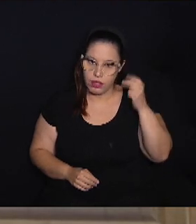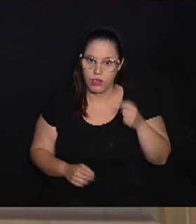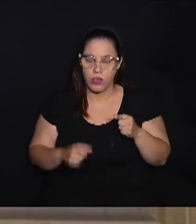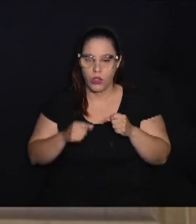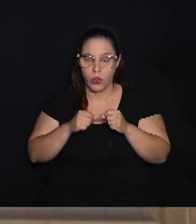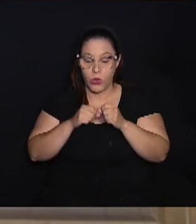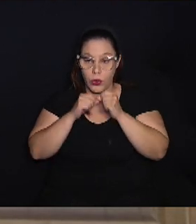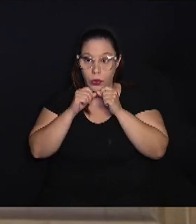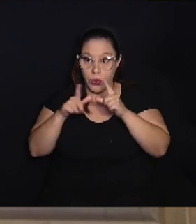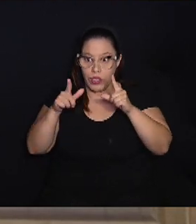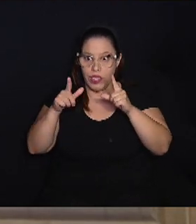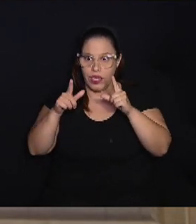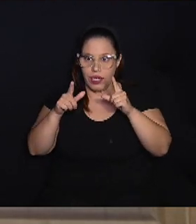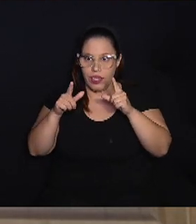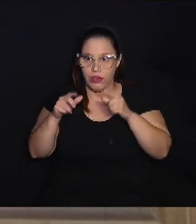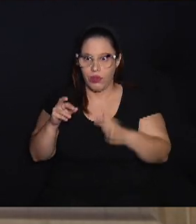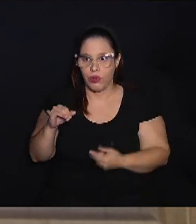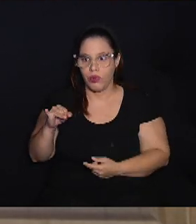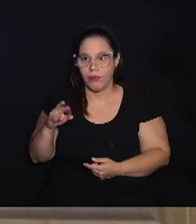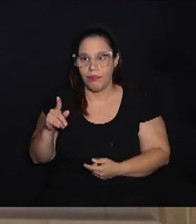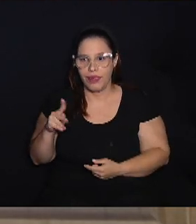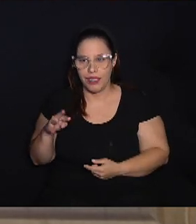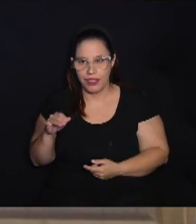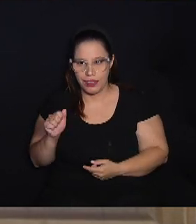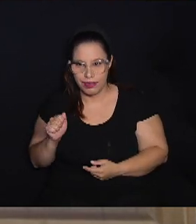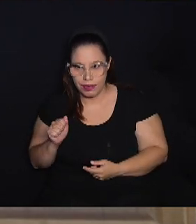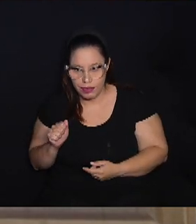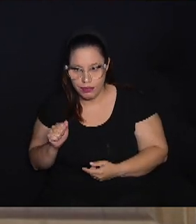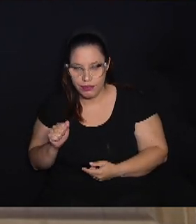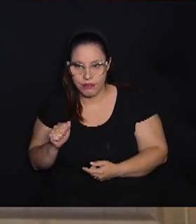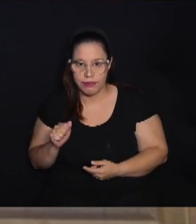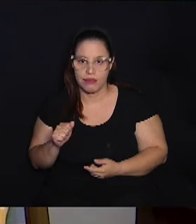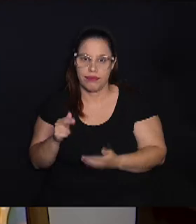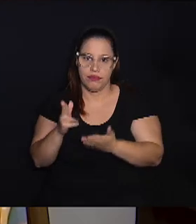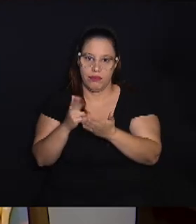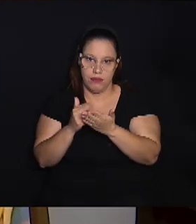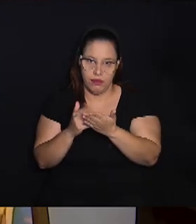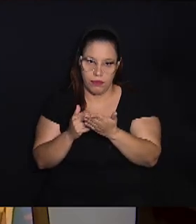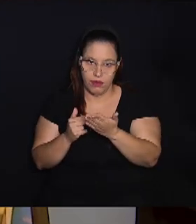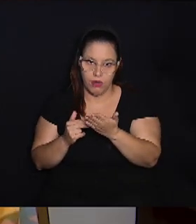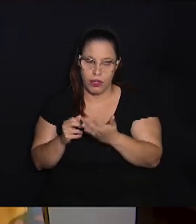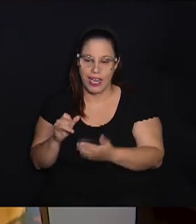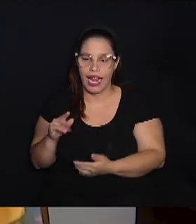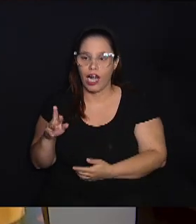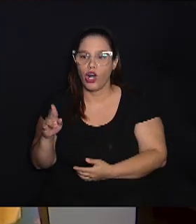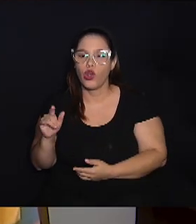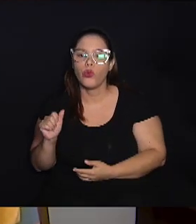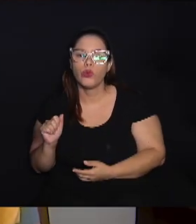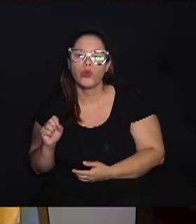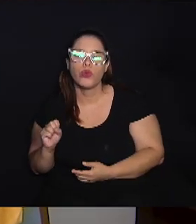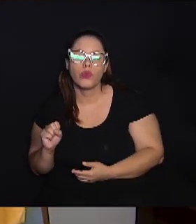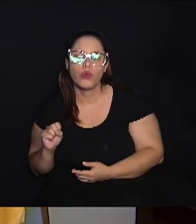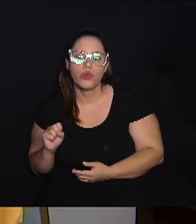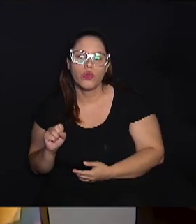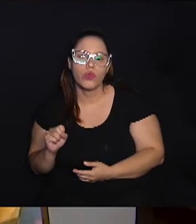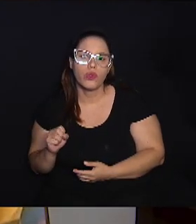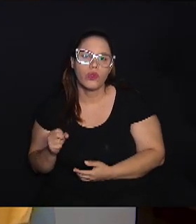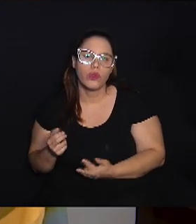Ipiranga, e o daqui foi pintado pelo Carlo De Servi, que é um pintor italiano, que foi o mesmo